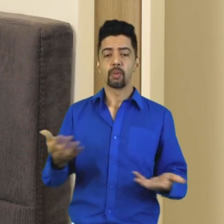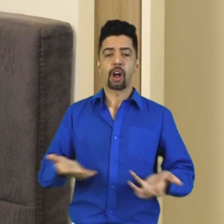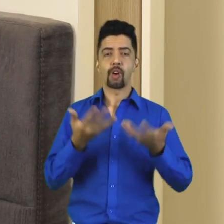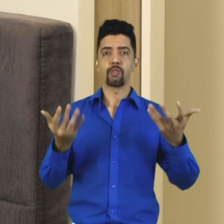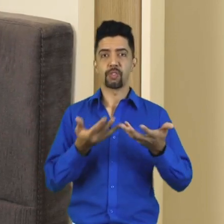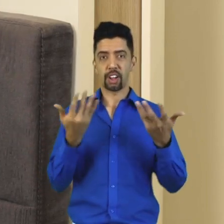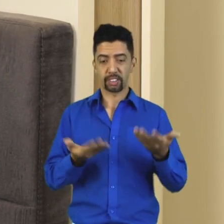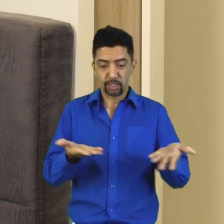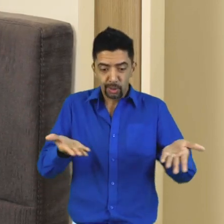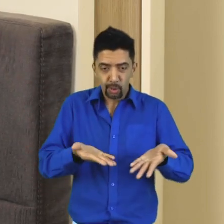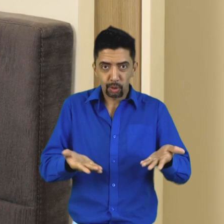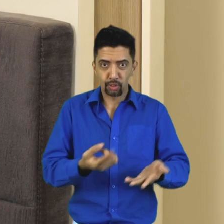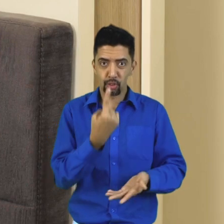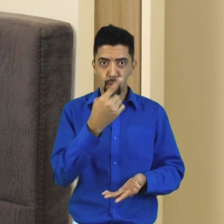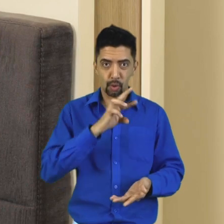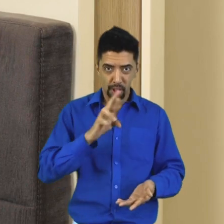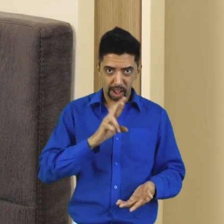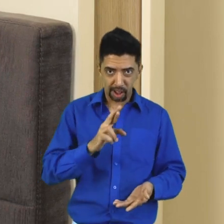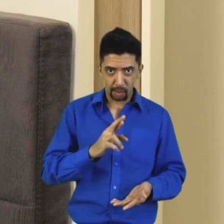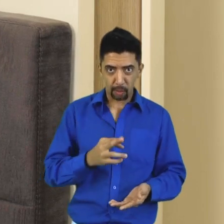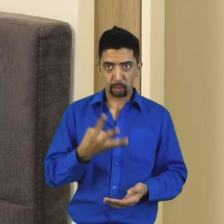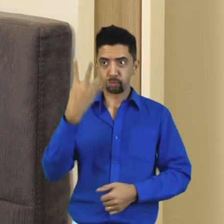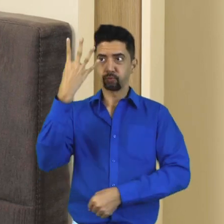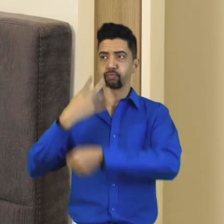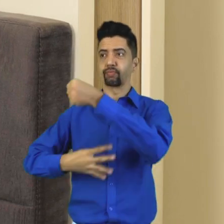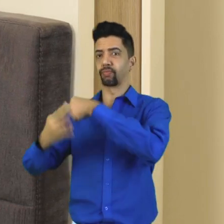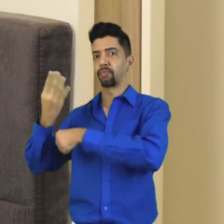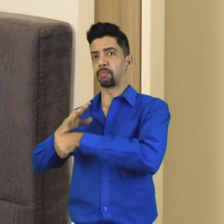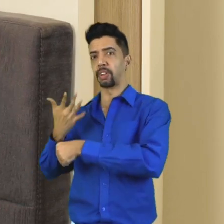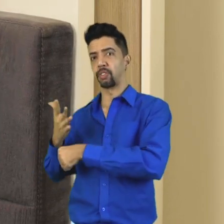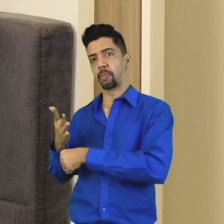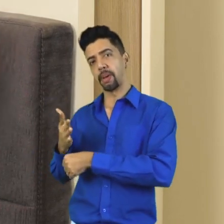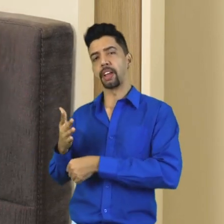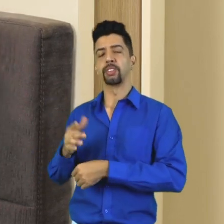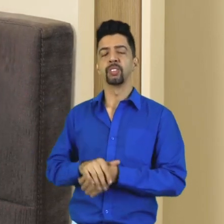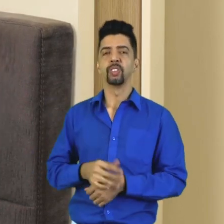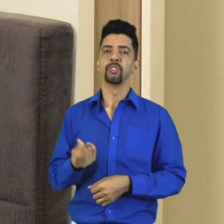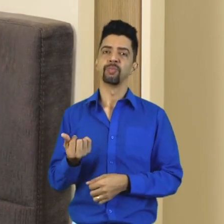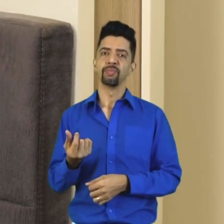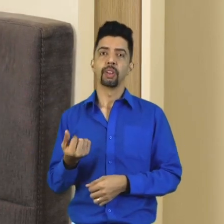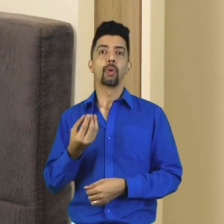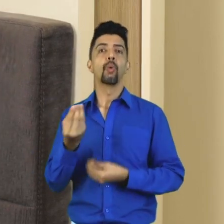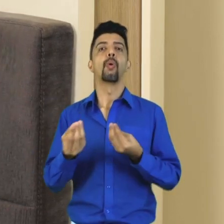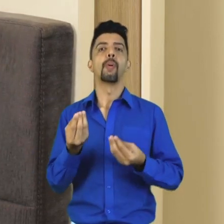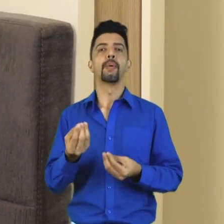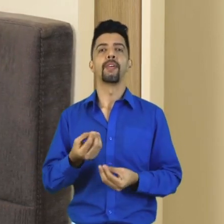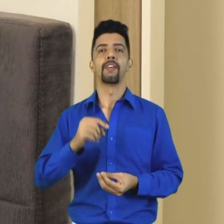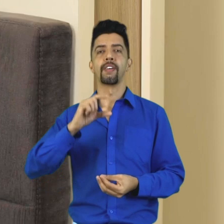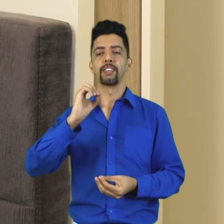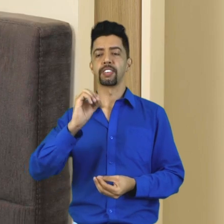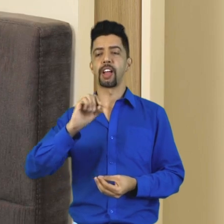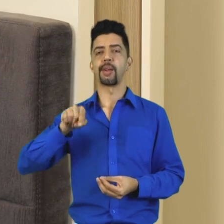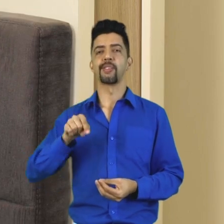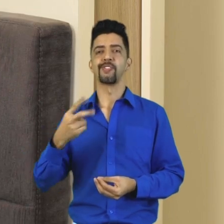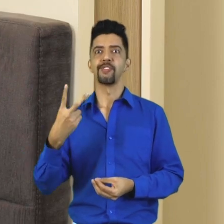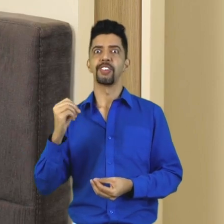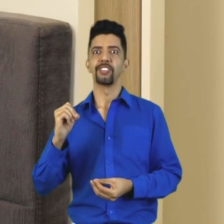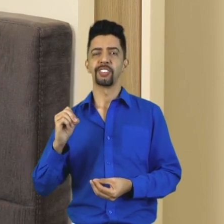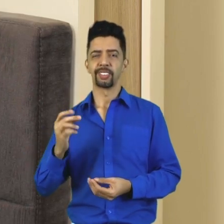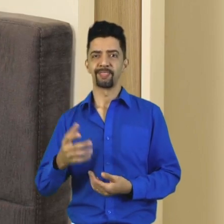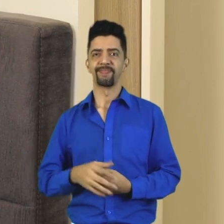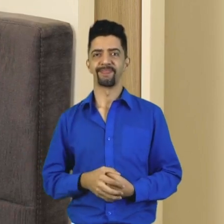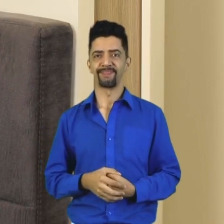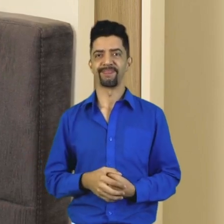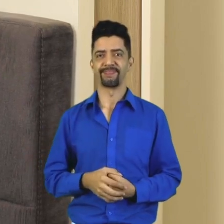anos custava 20 centavos, o que significava muito menos. Aí eu faço uma pergunta de pronto para